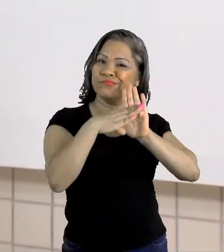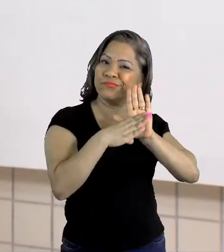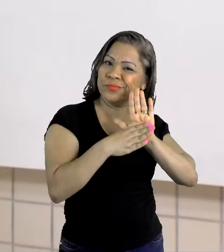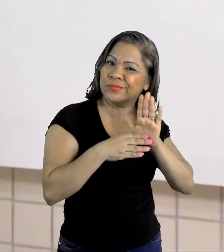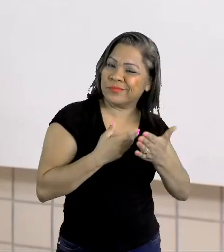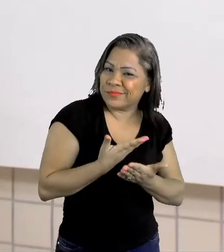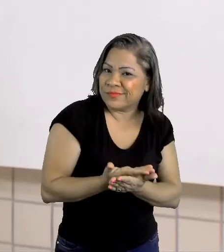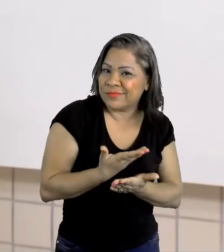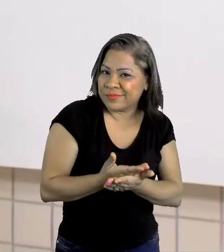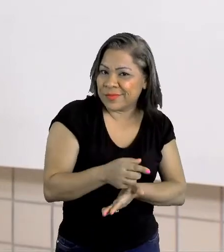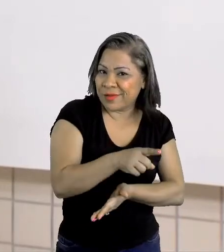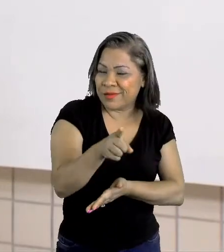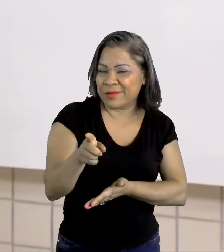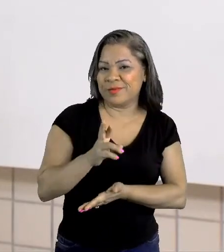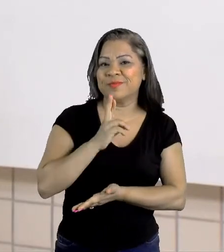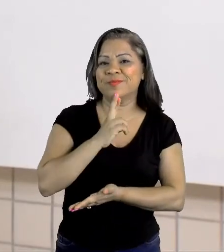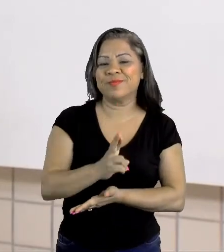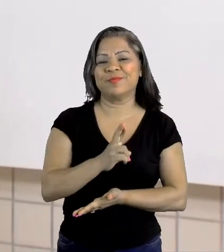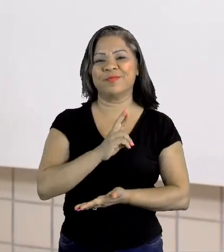vocês responderem,